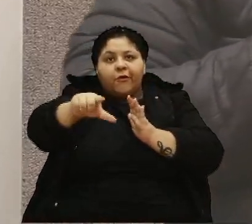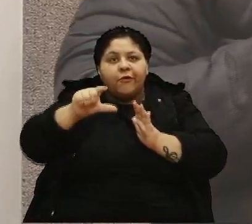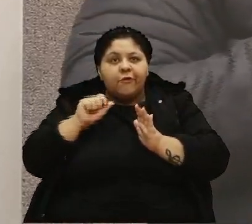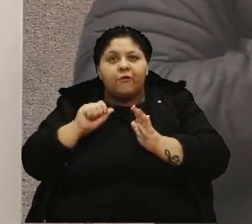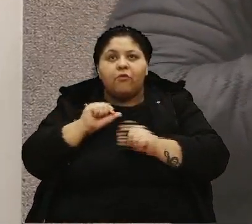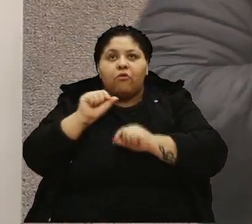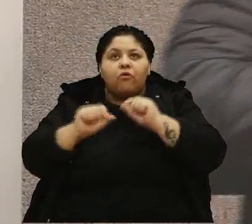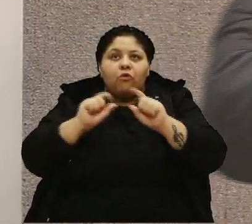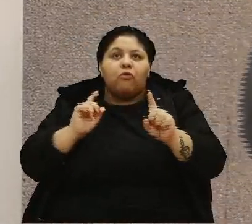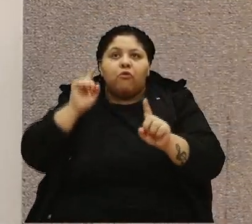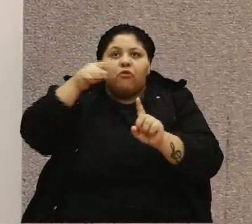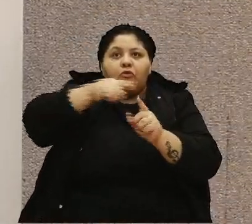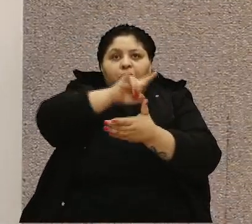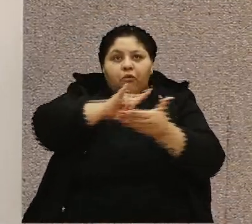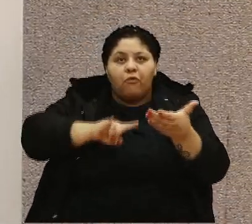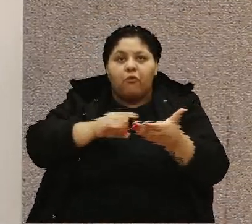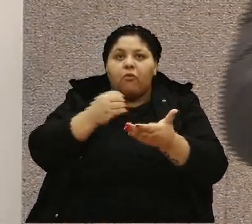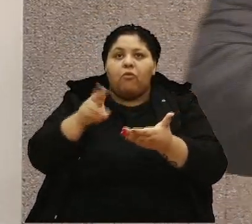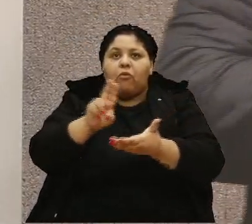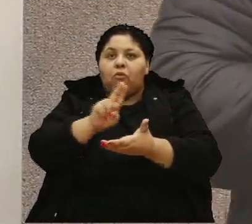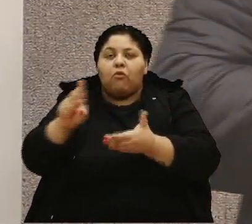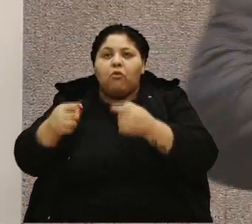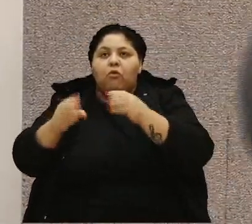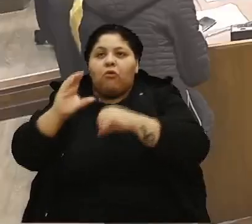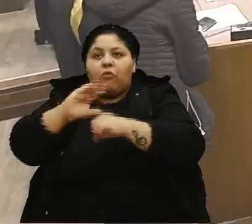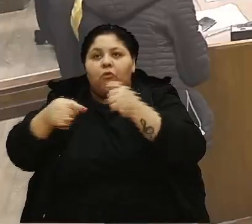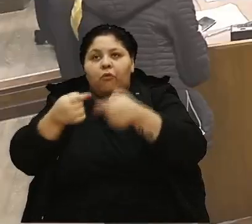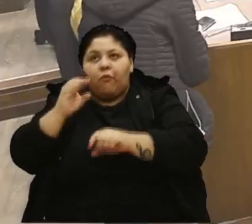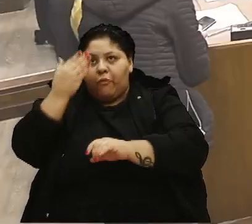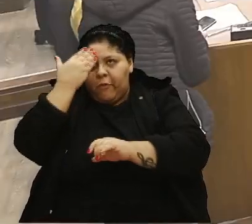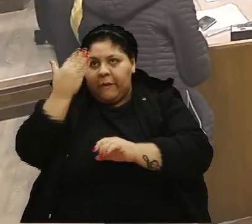de decidir para que fim vai um parecer de inconstitucionalidade ou de constitucionalidade. Obrigado. Peço a palavra, senhor